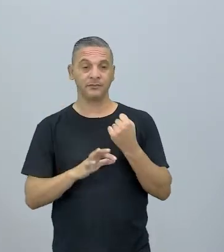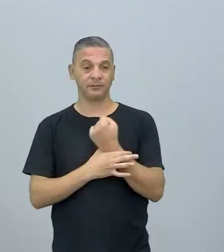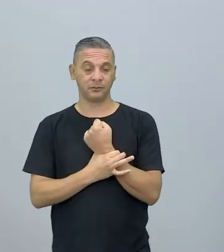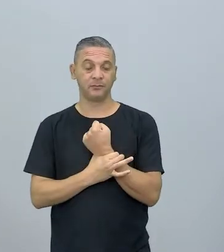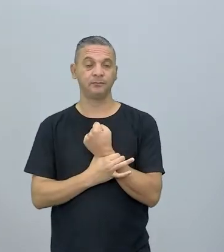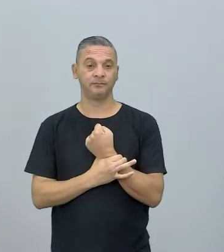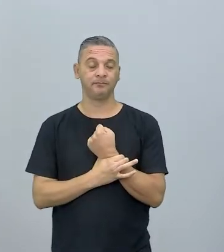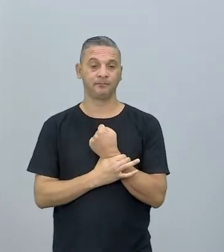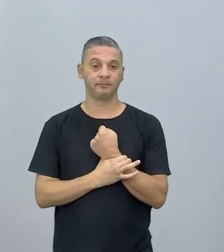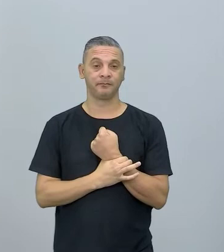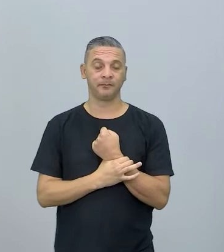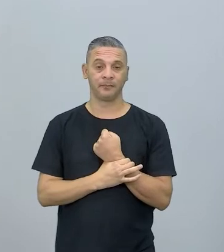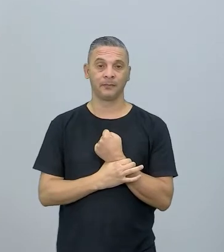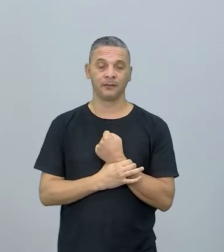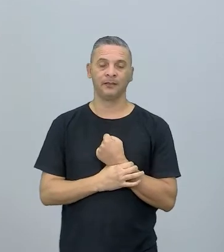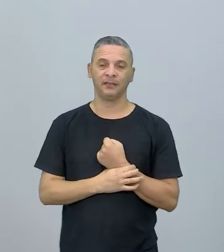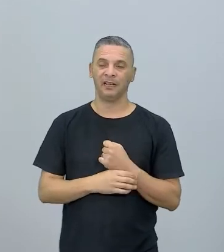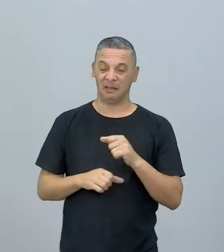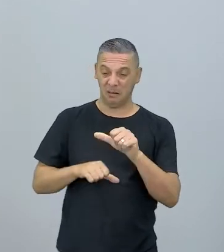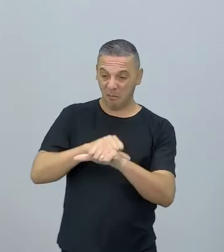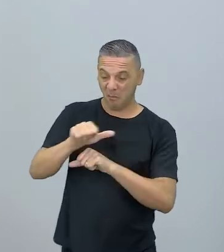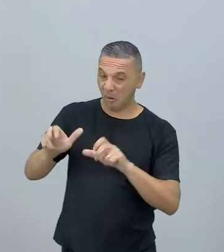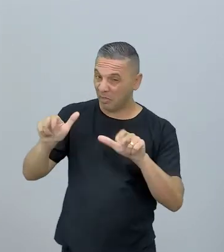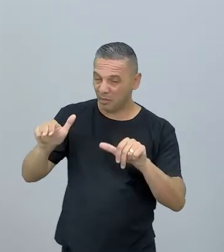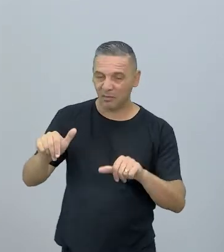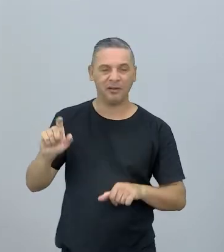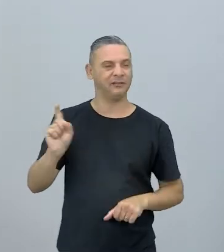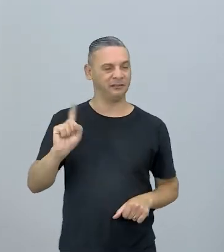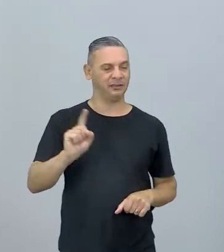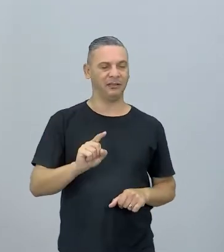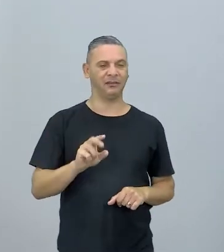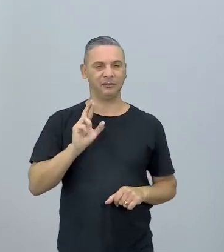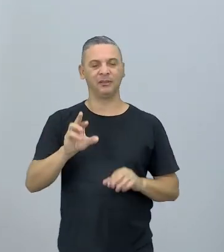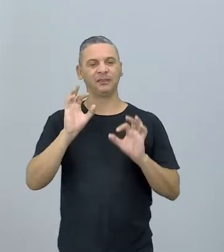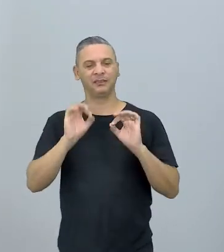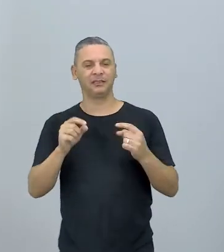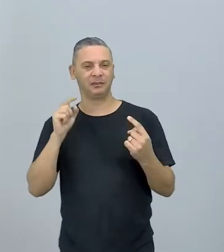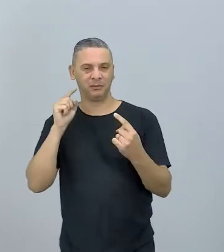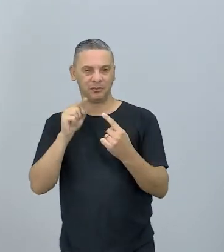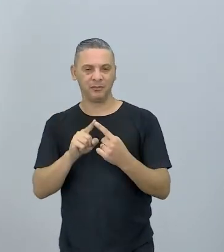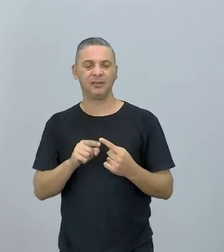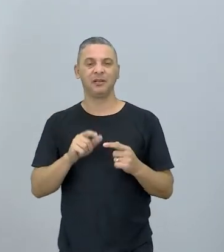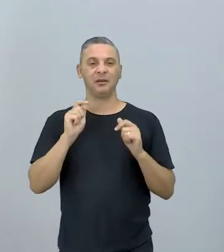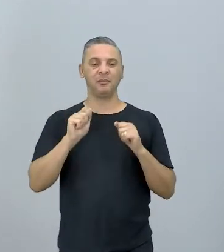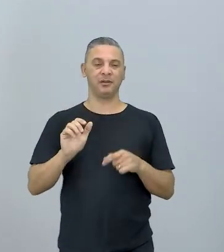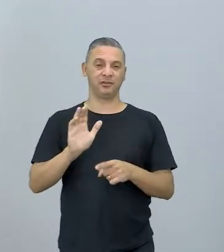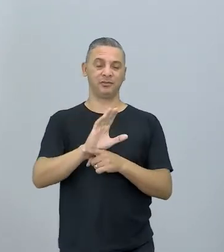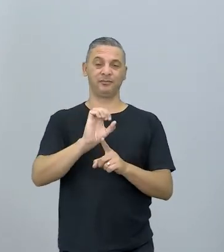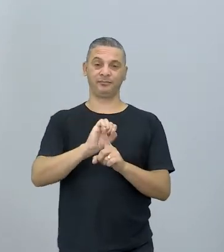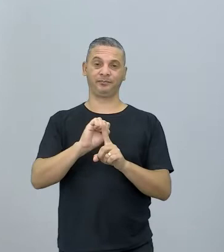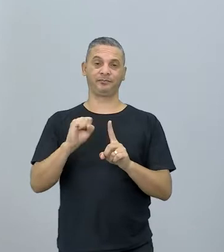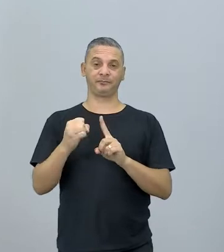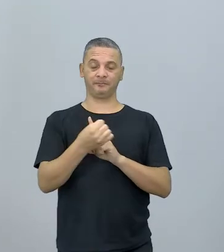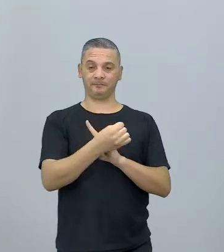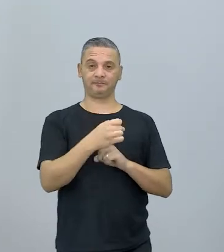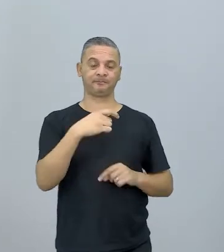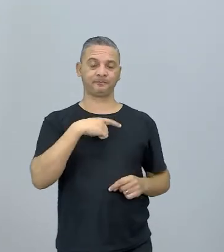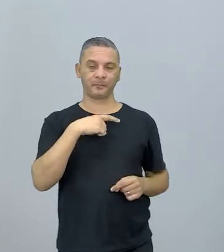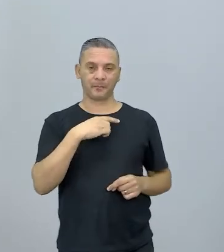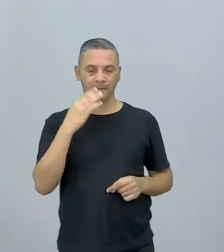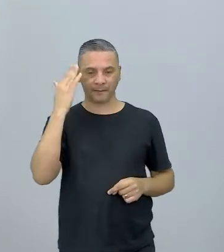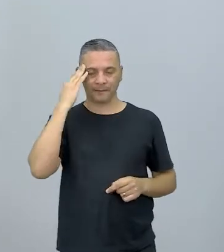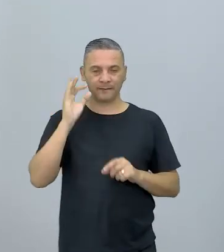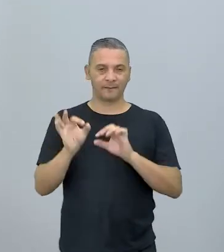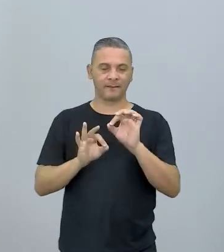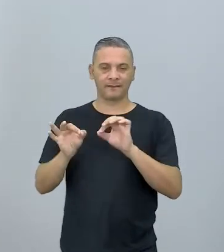respostas perpétuas que vão responder todos os problemas, mas as respostas sociológicas, elas se dispõem